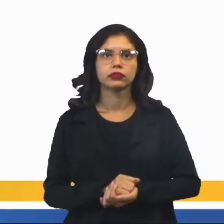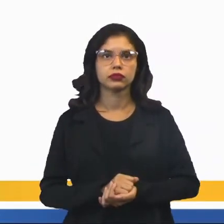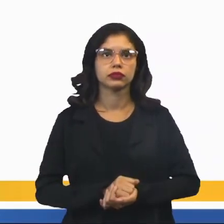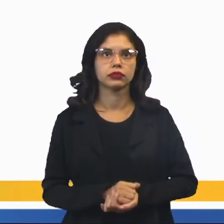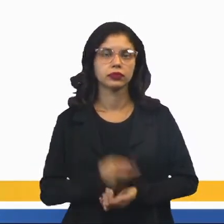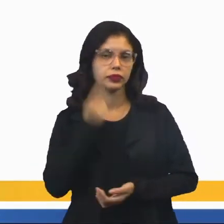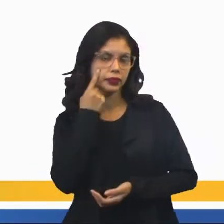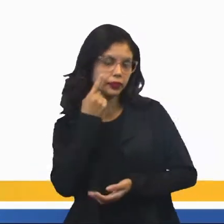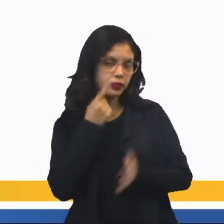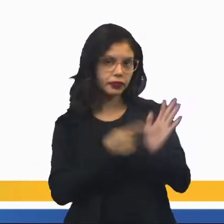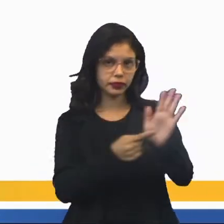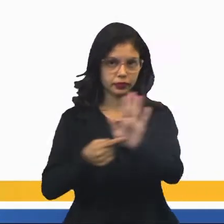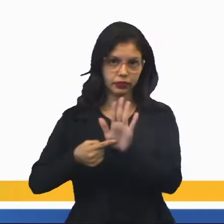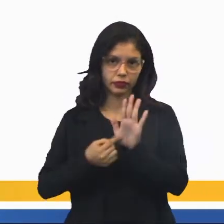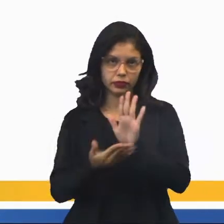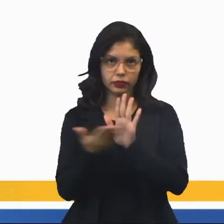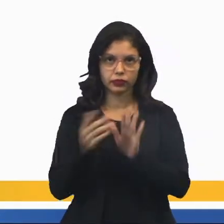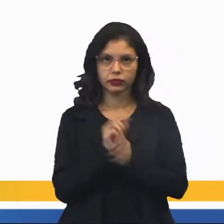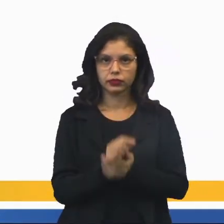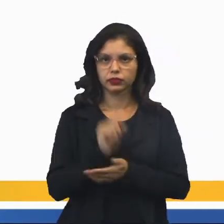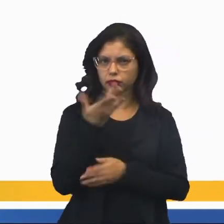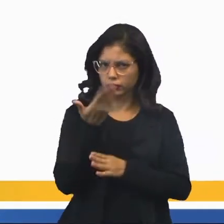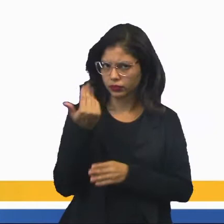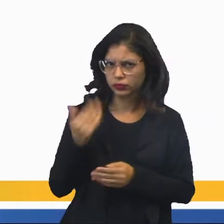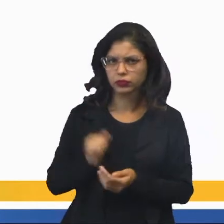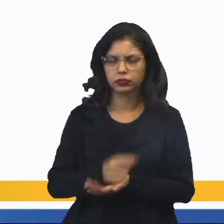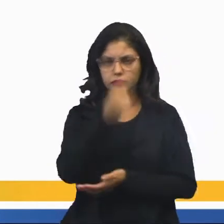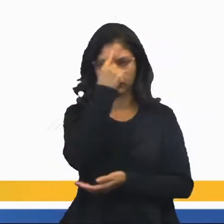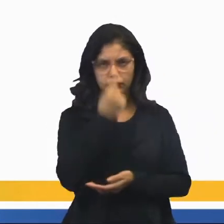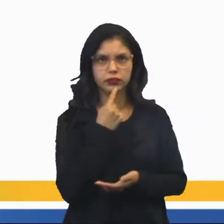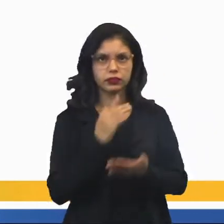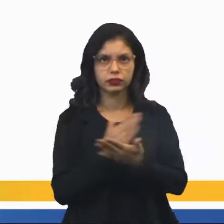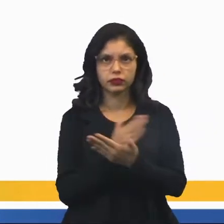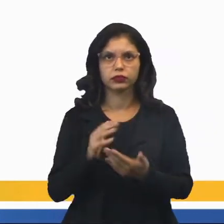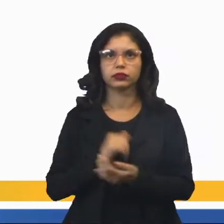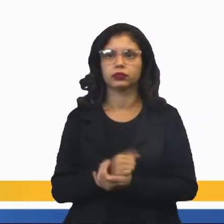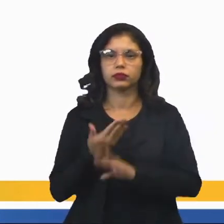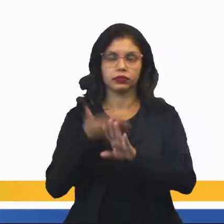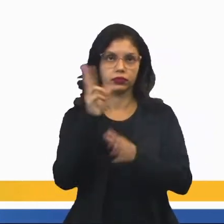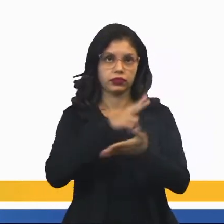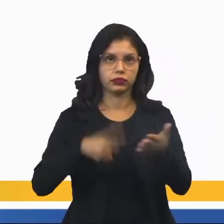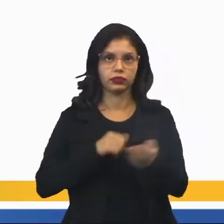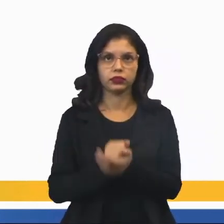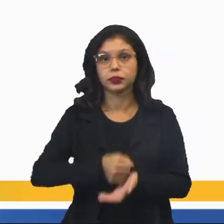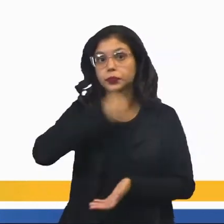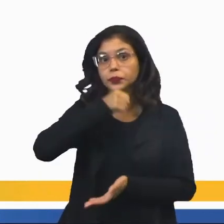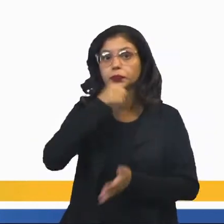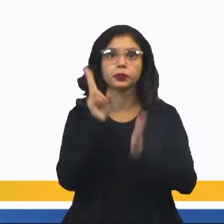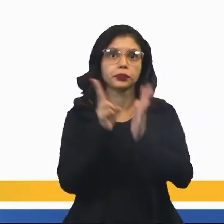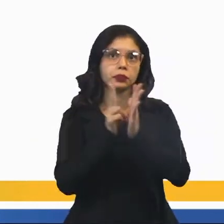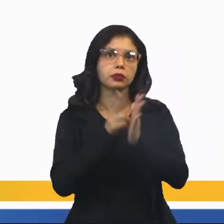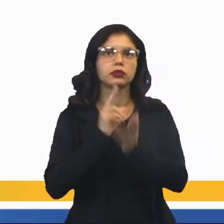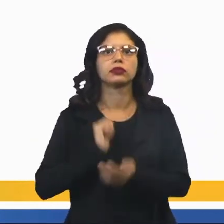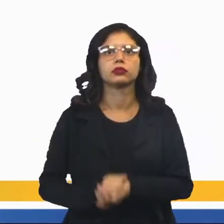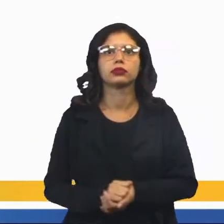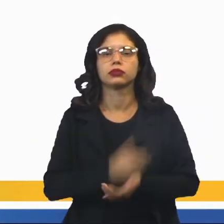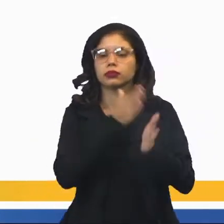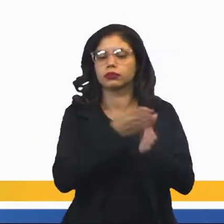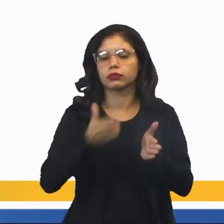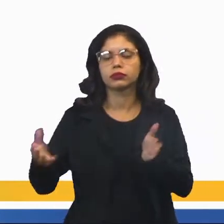Quero mostrar para vocês daqui a pouquinho algumas imagens, mas antes disso vamos ler juntos. Os antigos